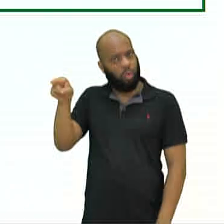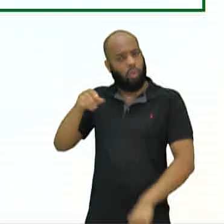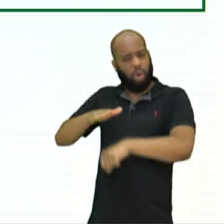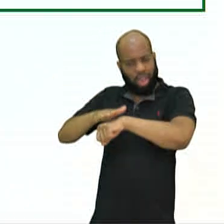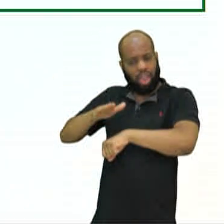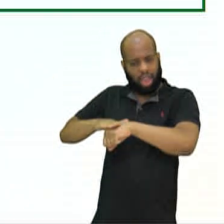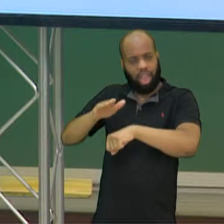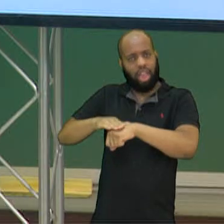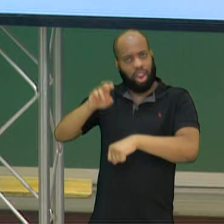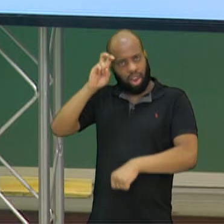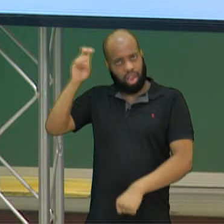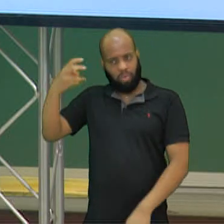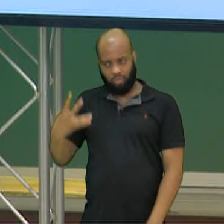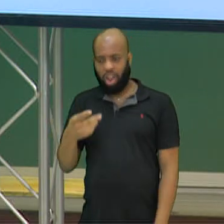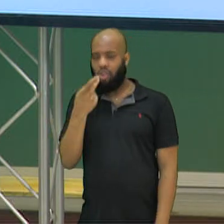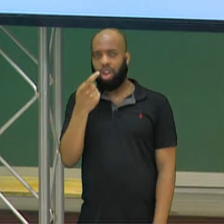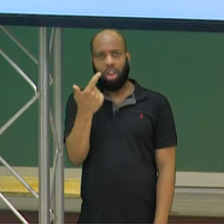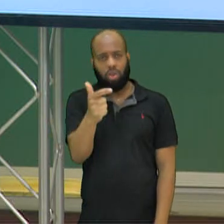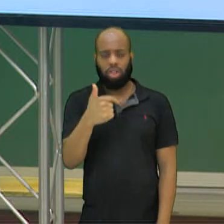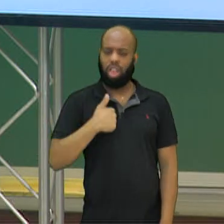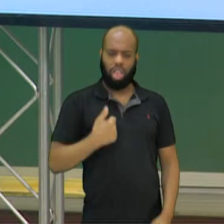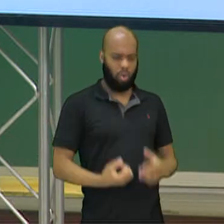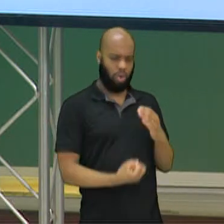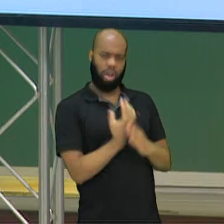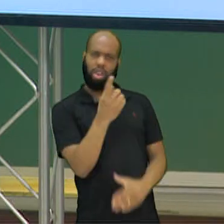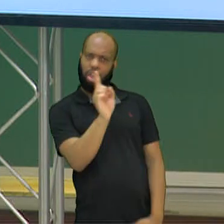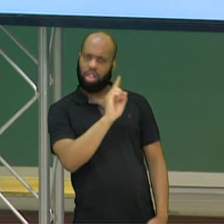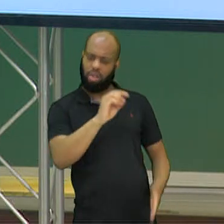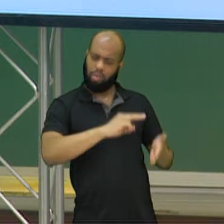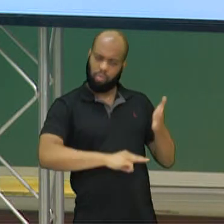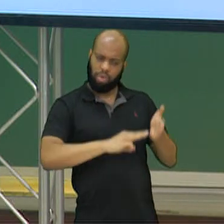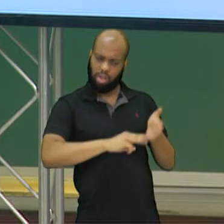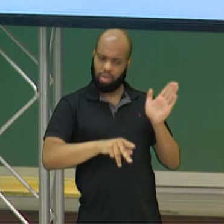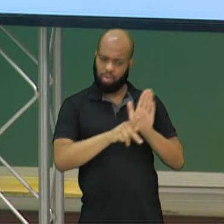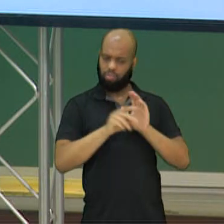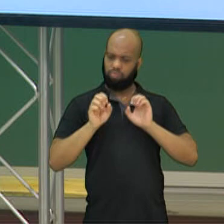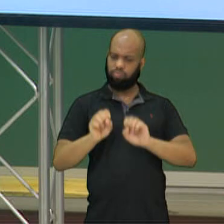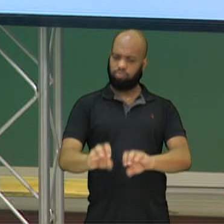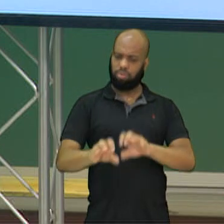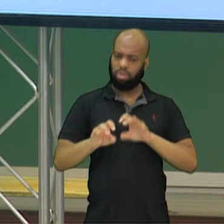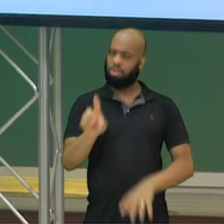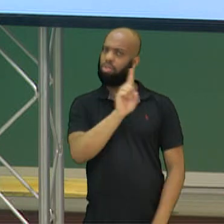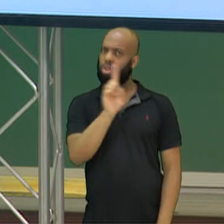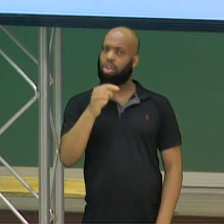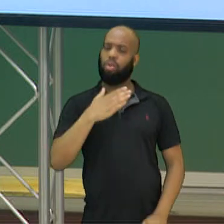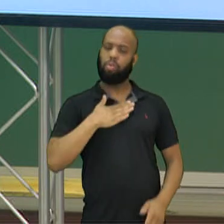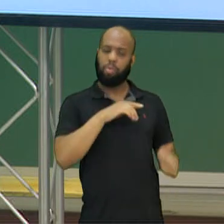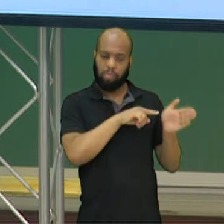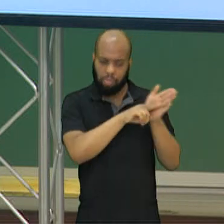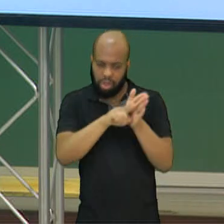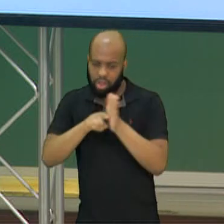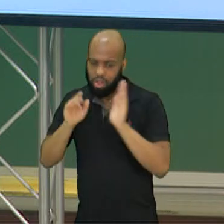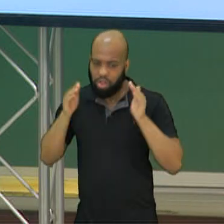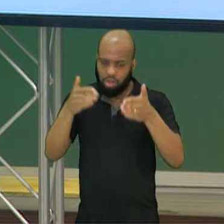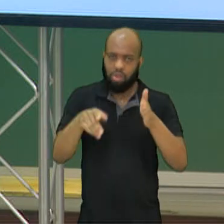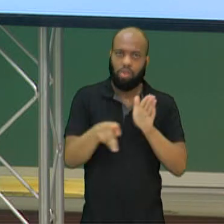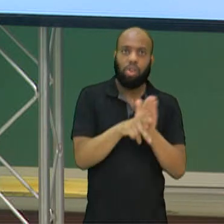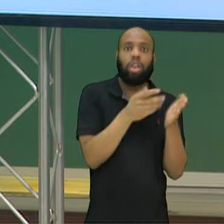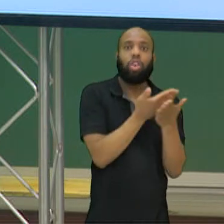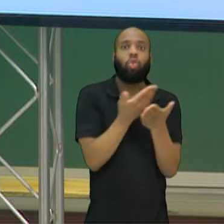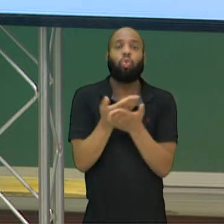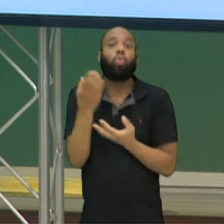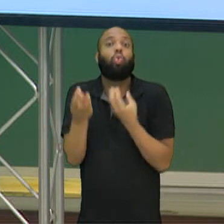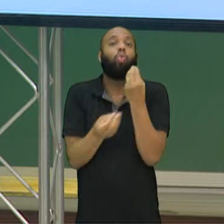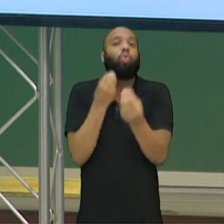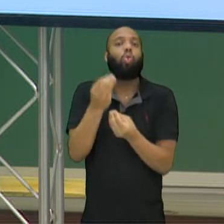método Piaget. O Piaget falava, eu nunca criei um método de educação. A minha pesquisa era focada na questão epistemológica, como que o ser